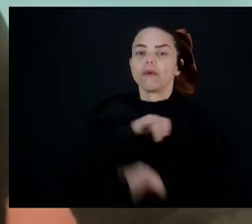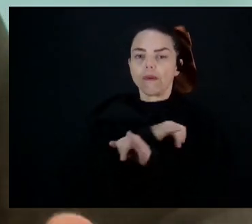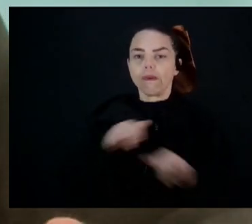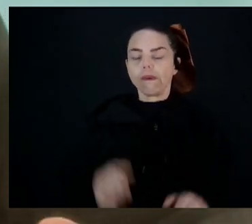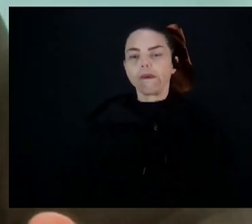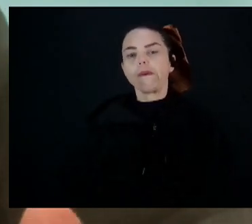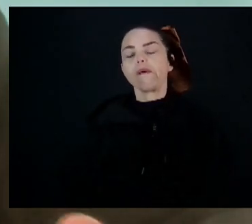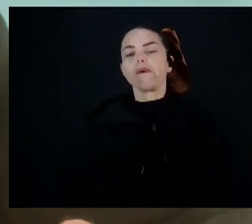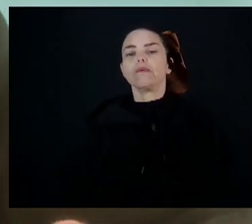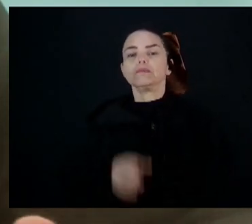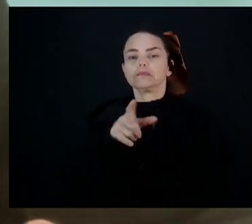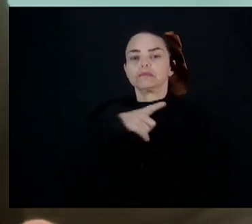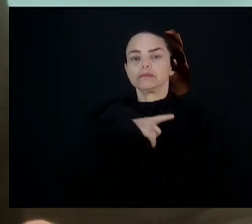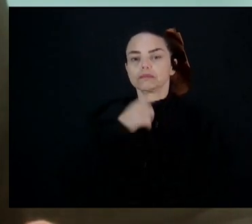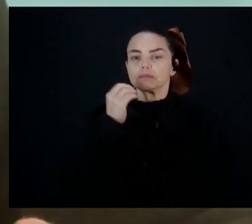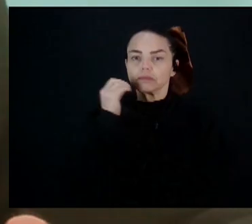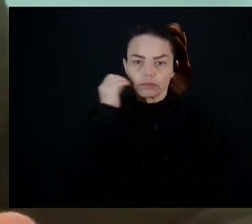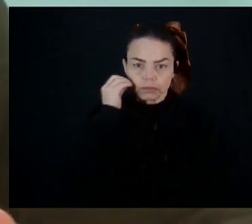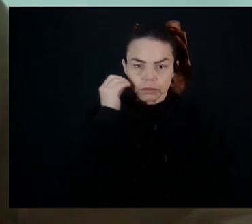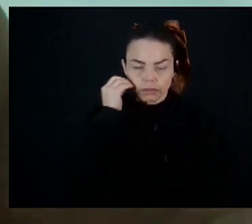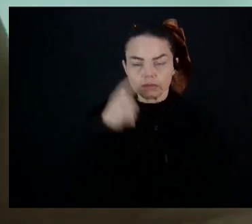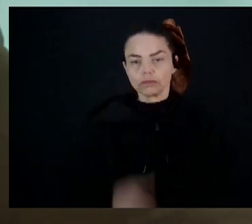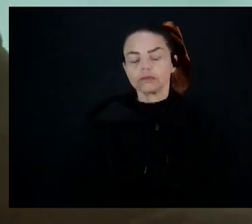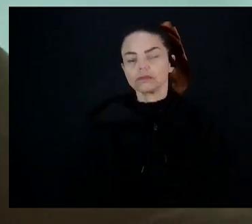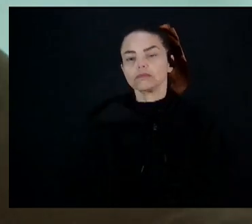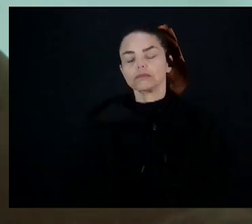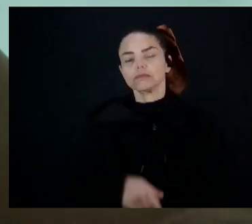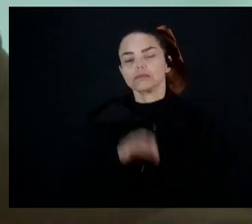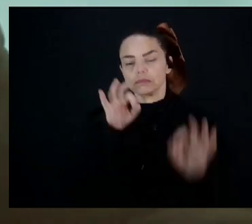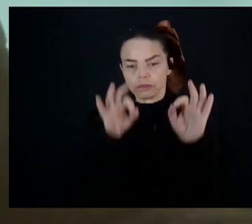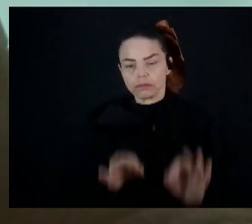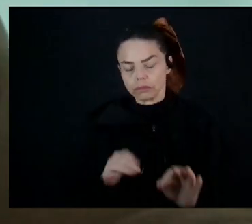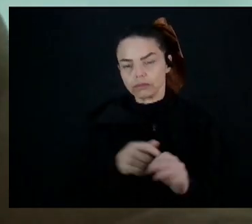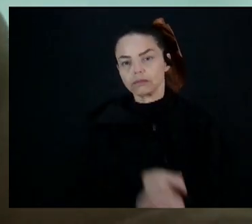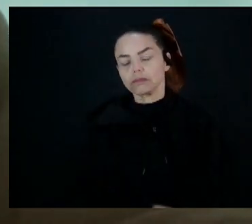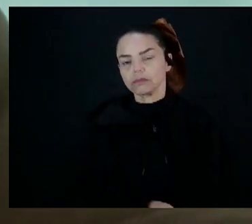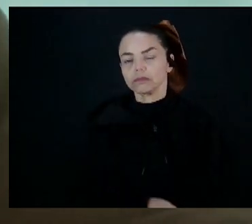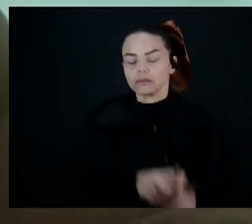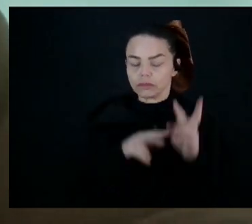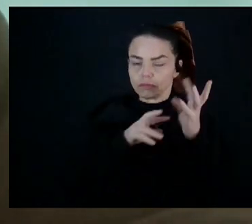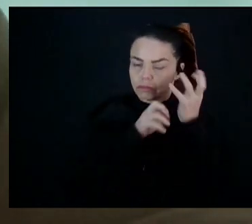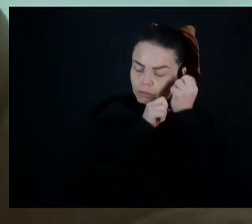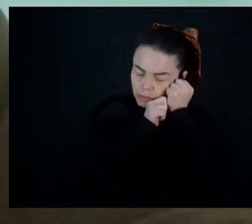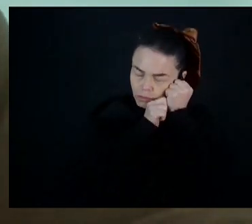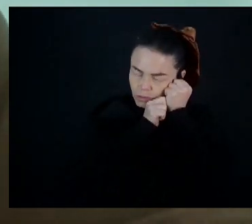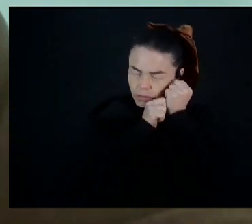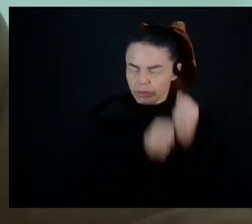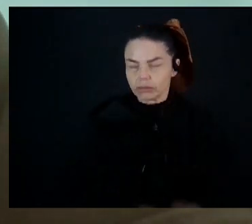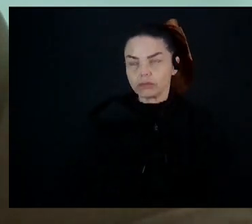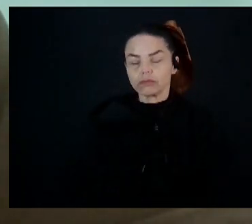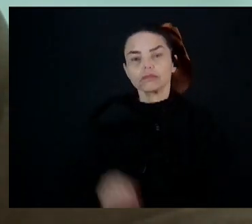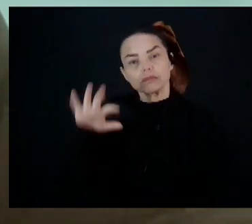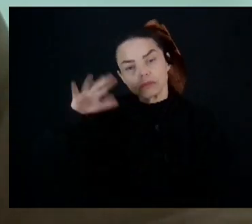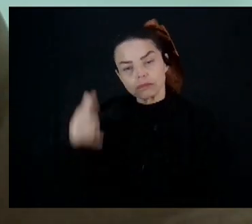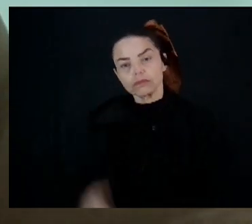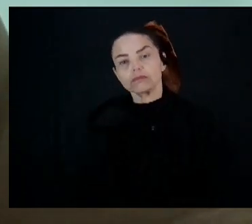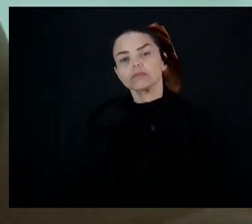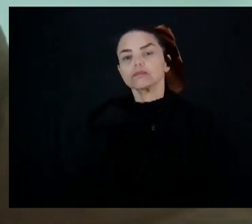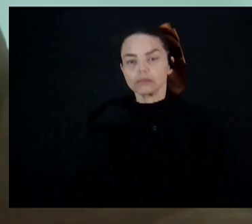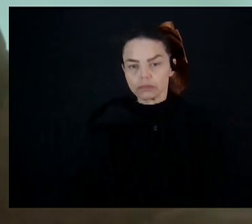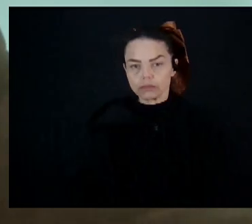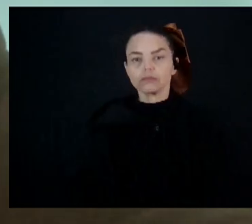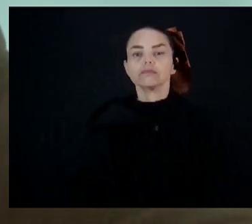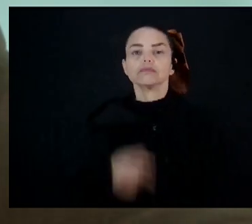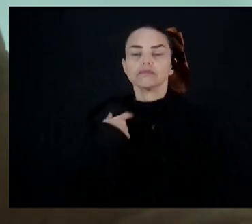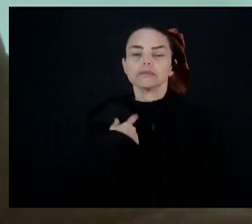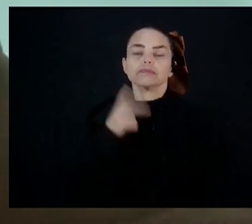menos tente ter uma regularidade nisso e que esse sono ele possa ir a acontecer de uma forma que seja